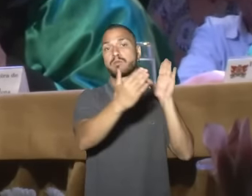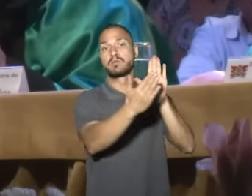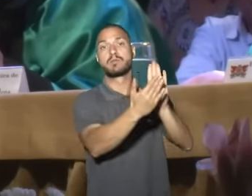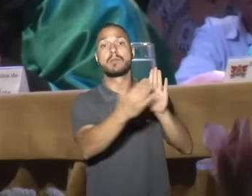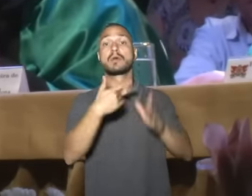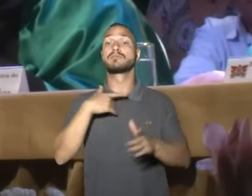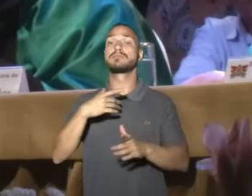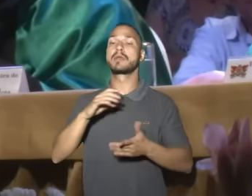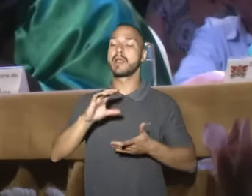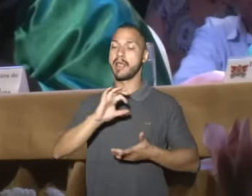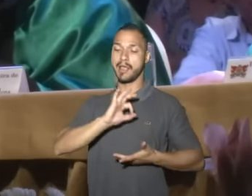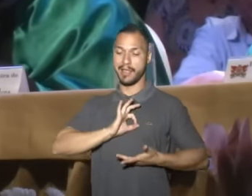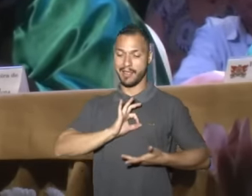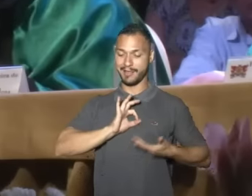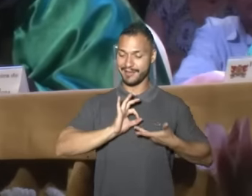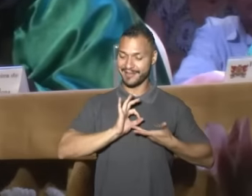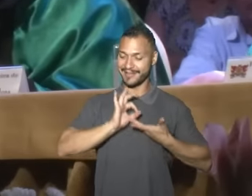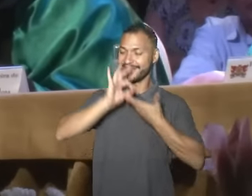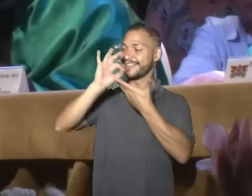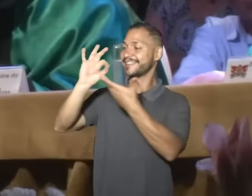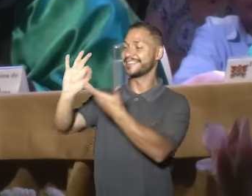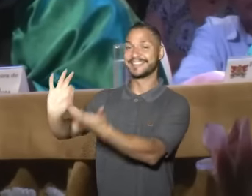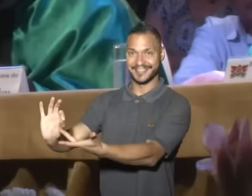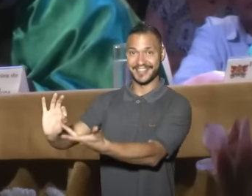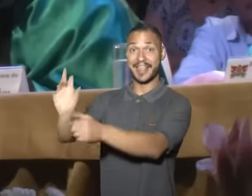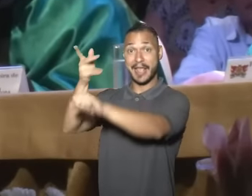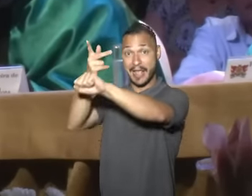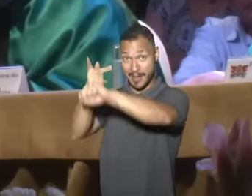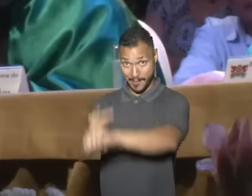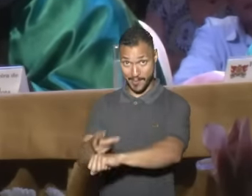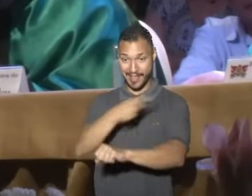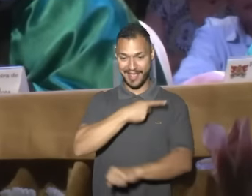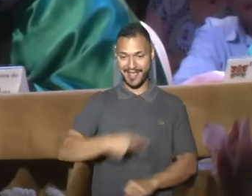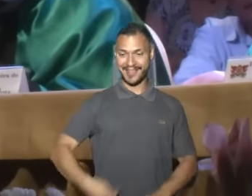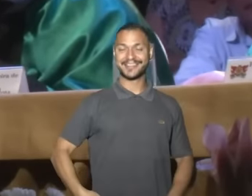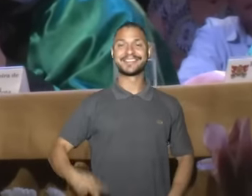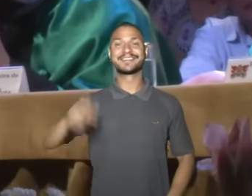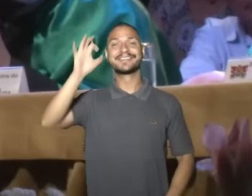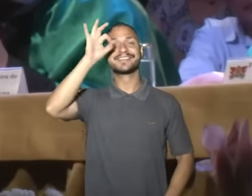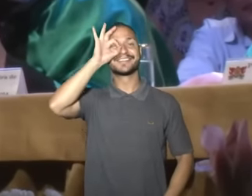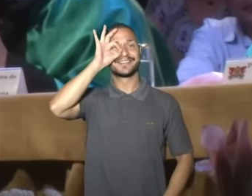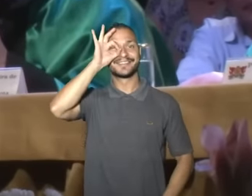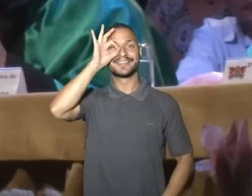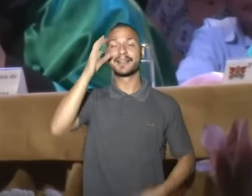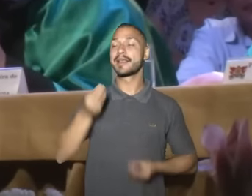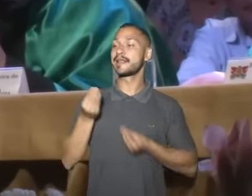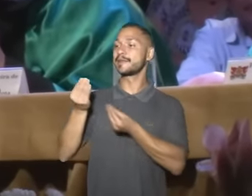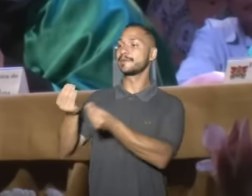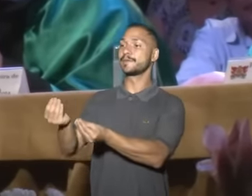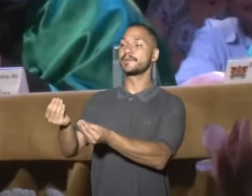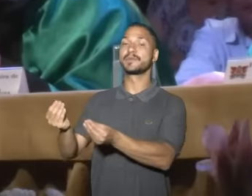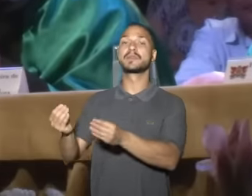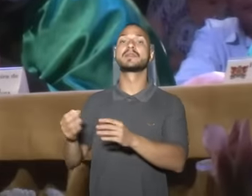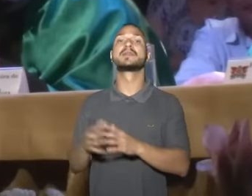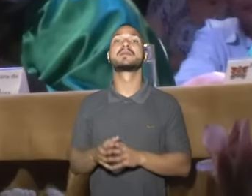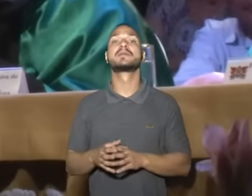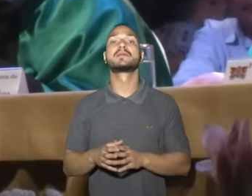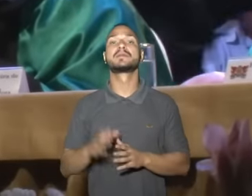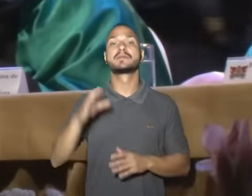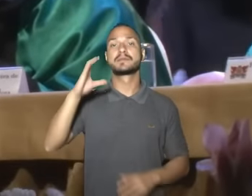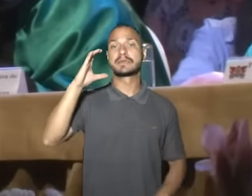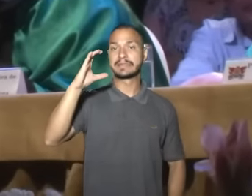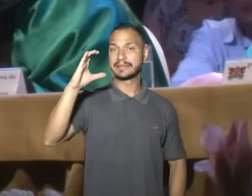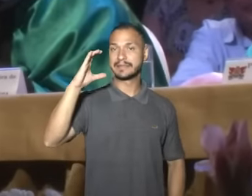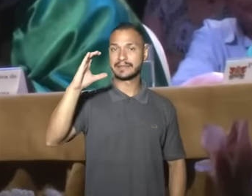Serão honrados com a medalha de prata Presidente Bernardes, do Centro de